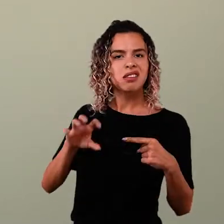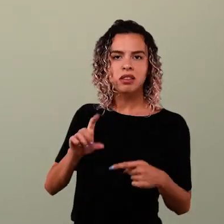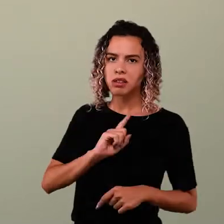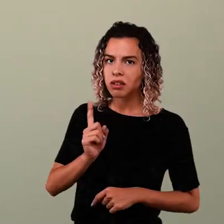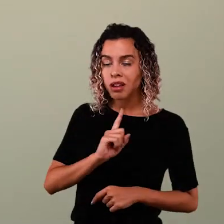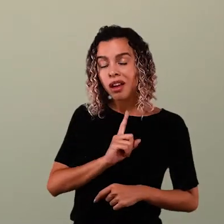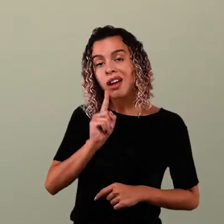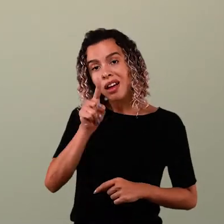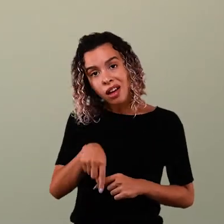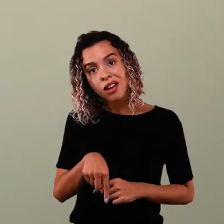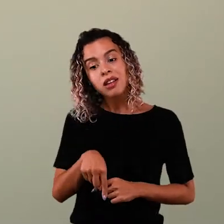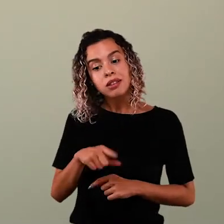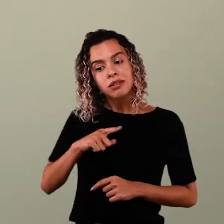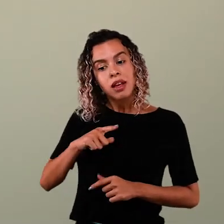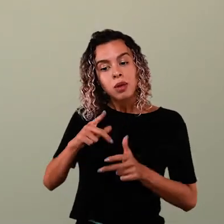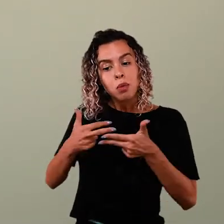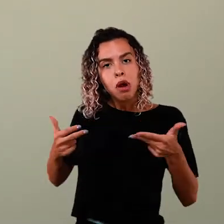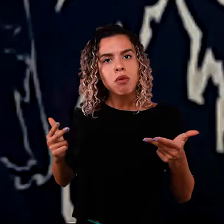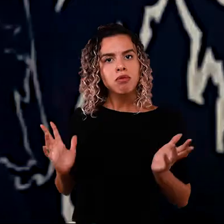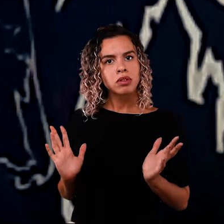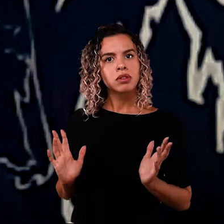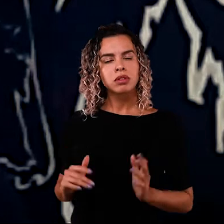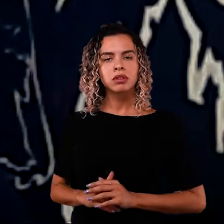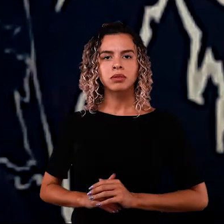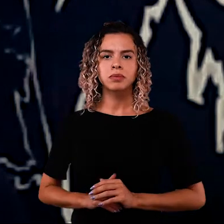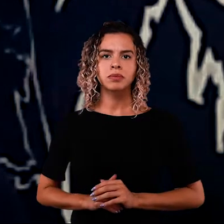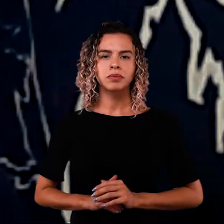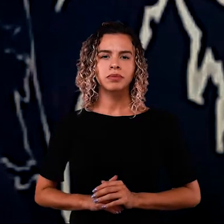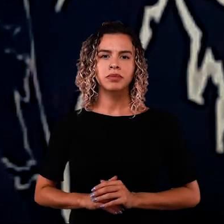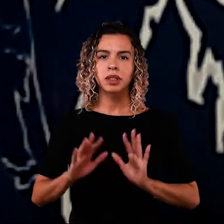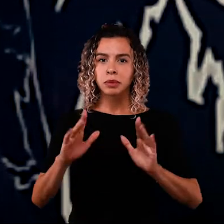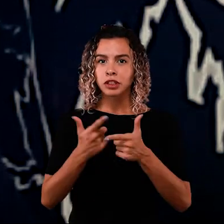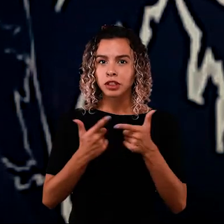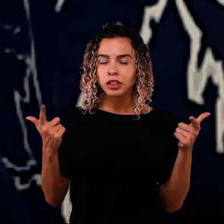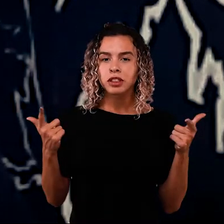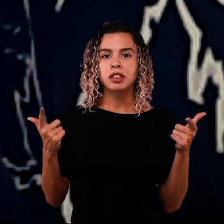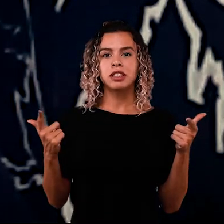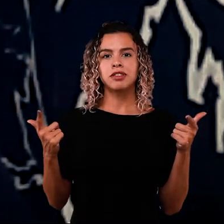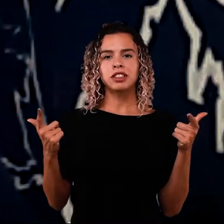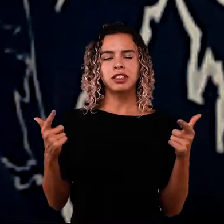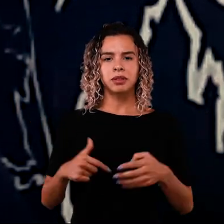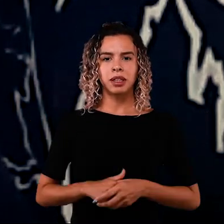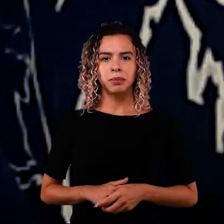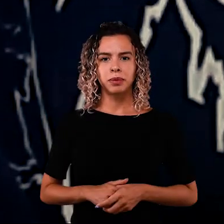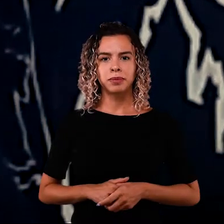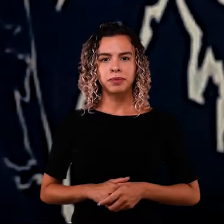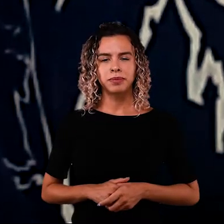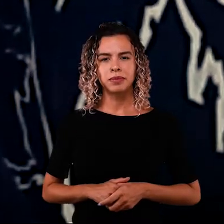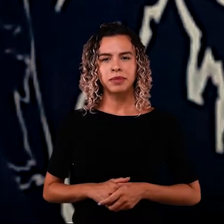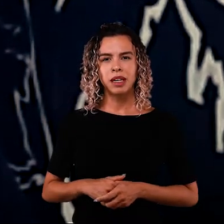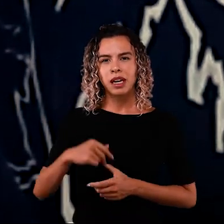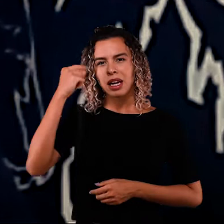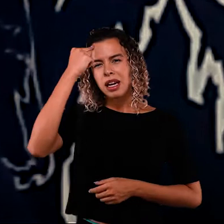Realmente existe uma condição ali atrás, né? Lucas. Mas aí, por sorte, eu fui parar na